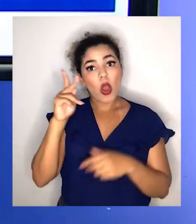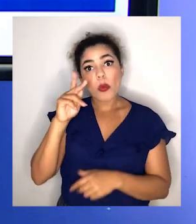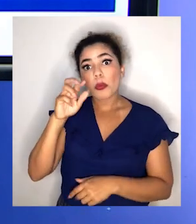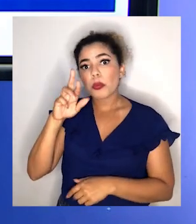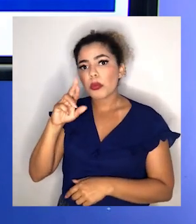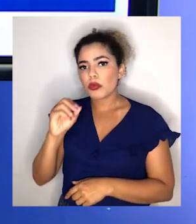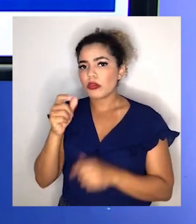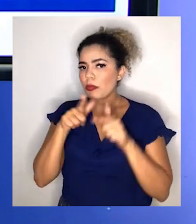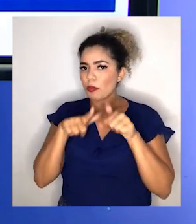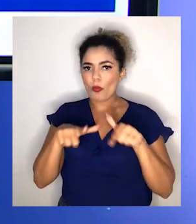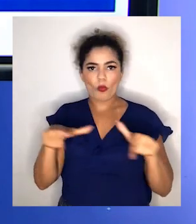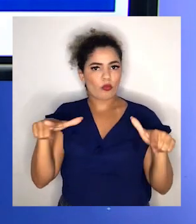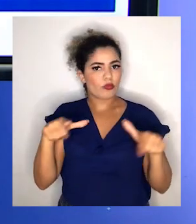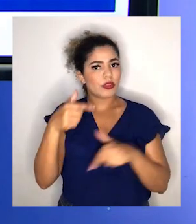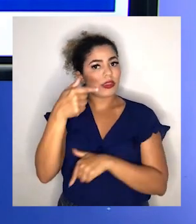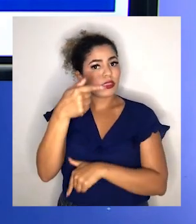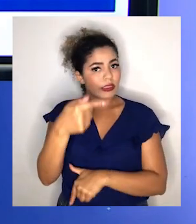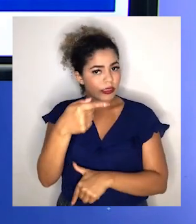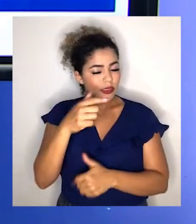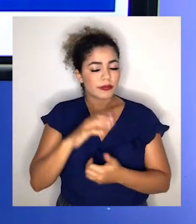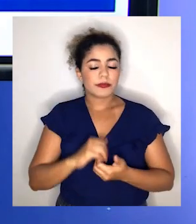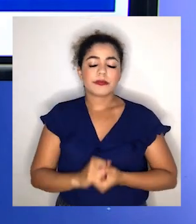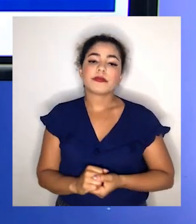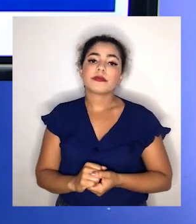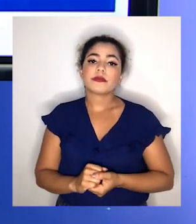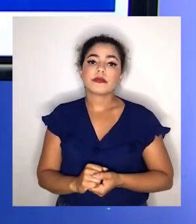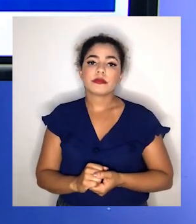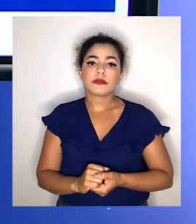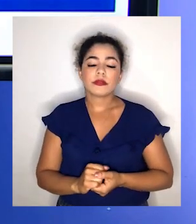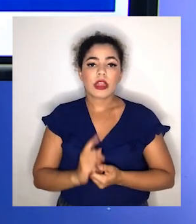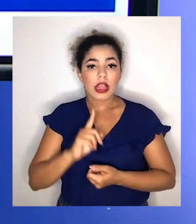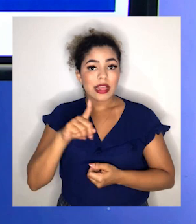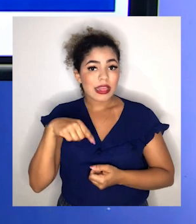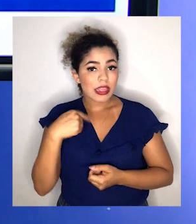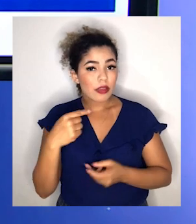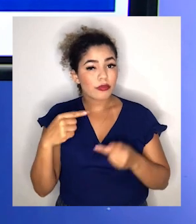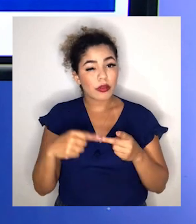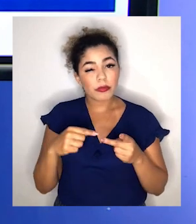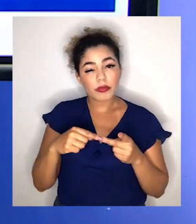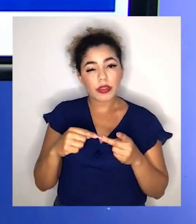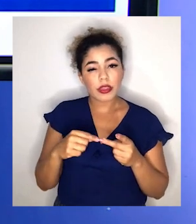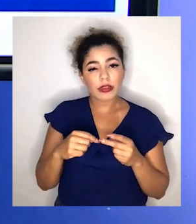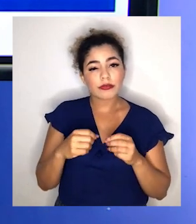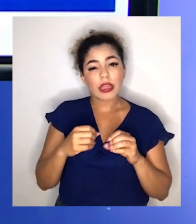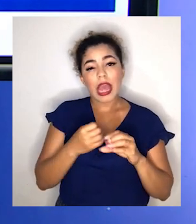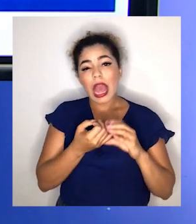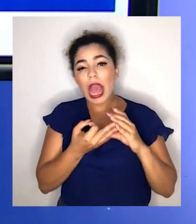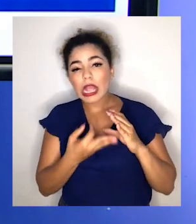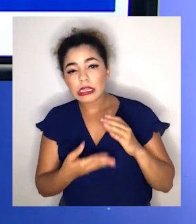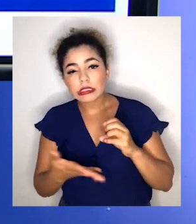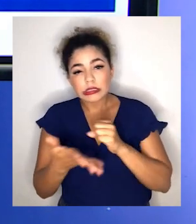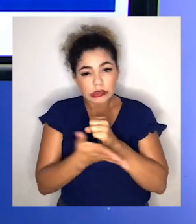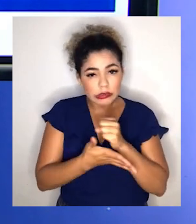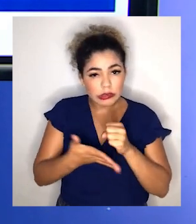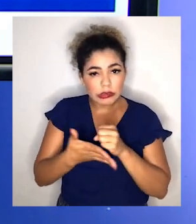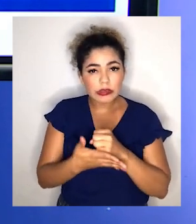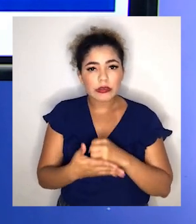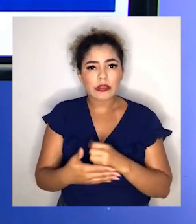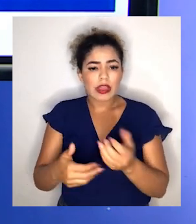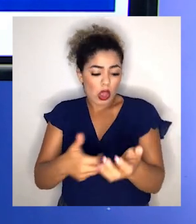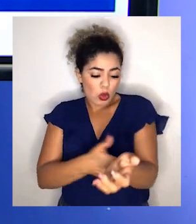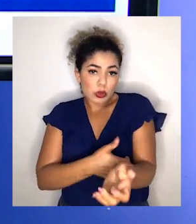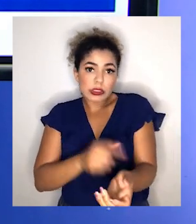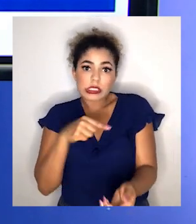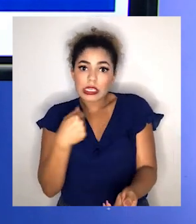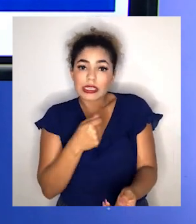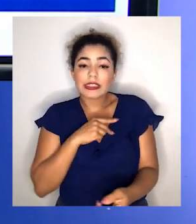pura, ela tem um pH neutro, pH 7. Já vamos para os elementos caracterizados como básicos. O